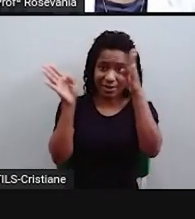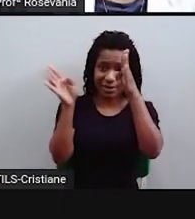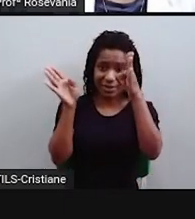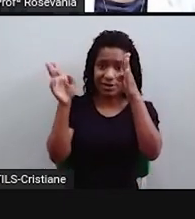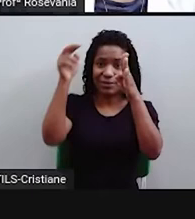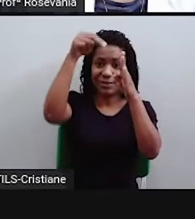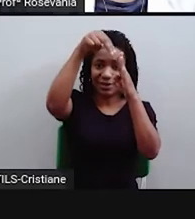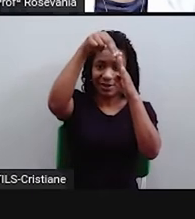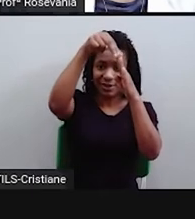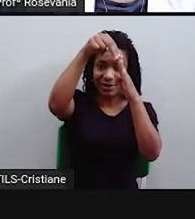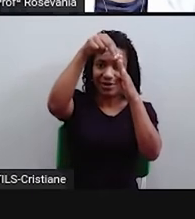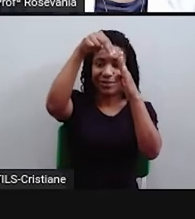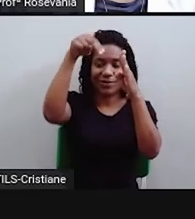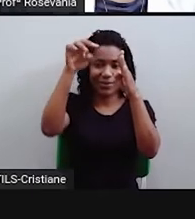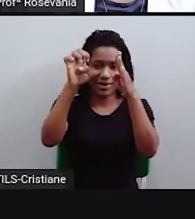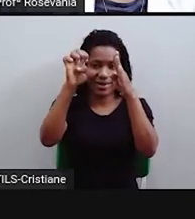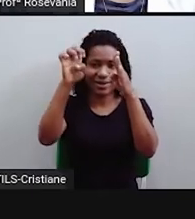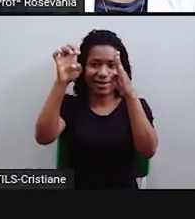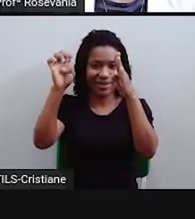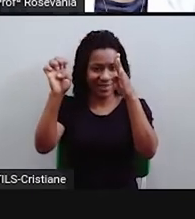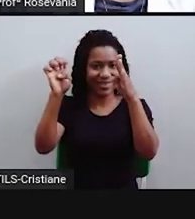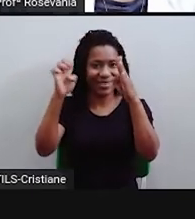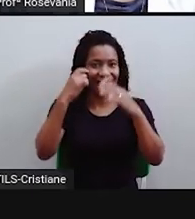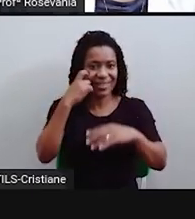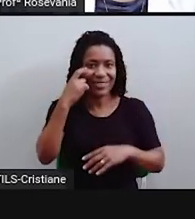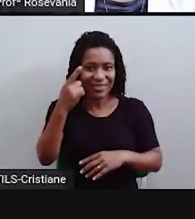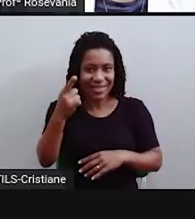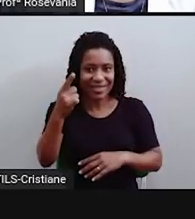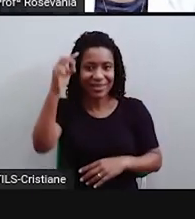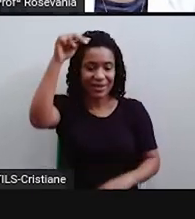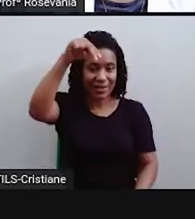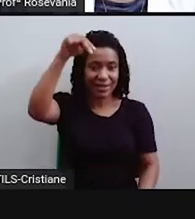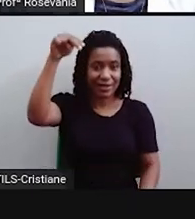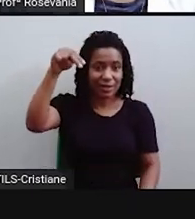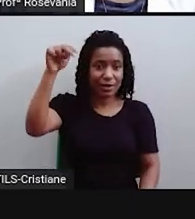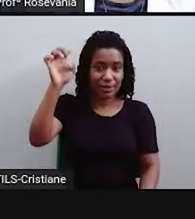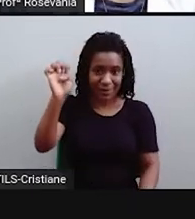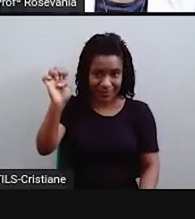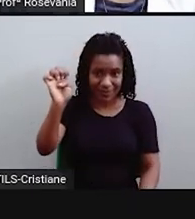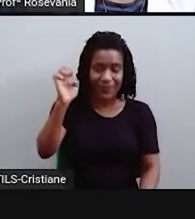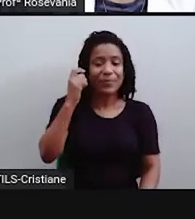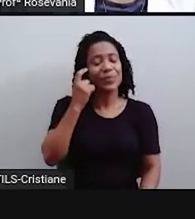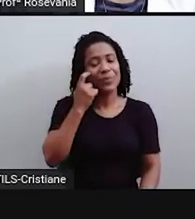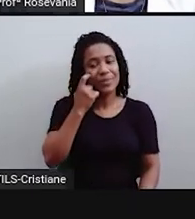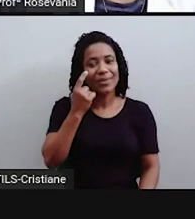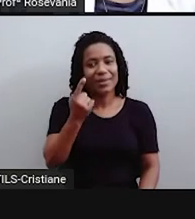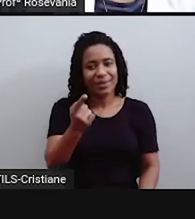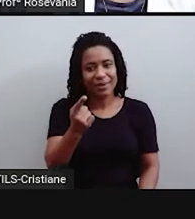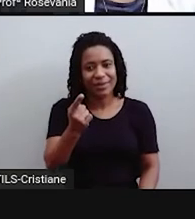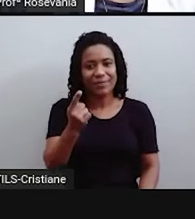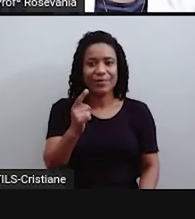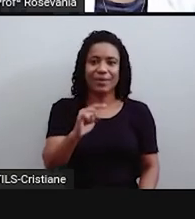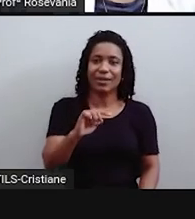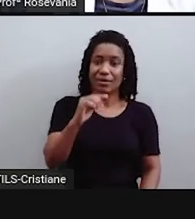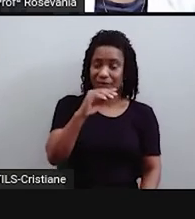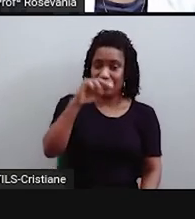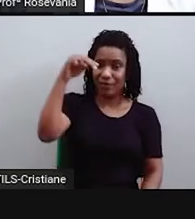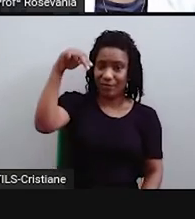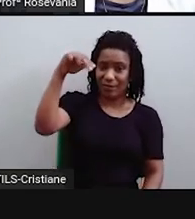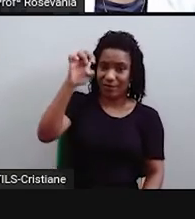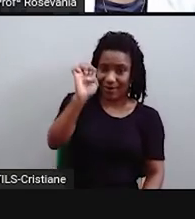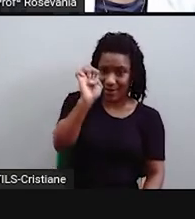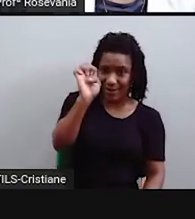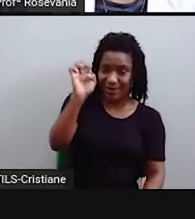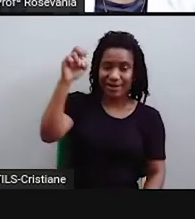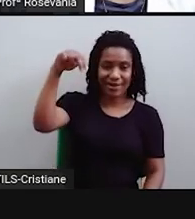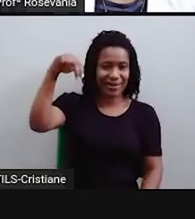tá vendo? N, N, E. Aqui, que é o leste, que é a letra E, aí ficou o E, N, E, que é este